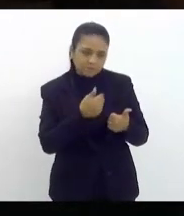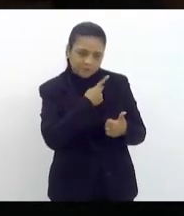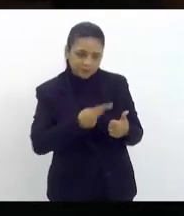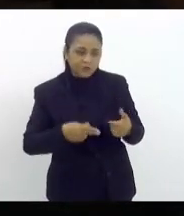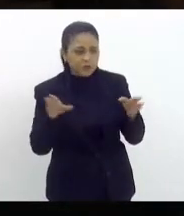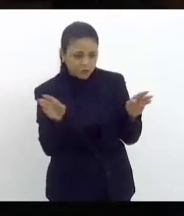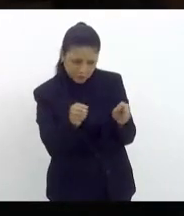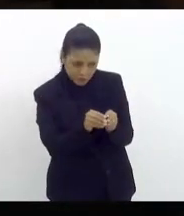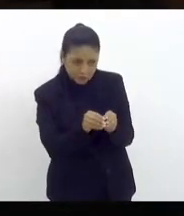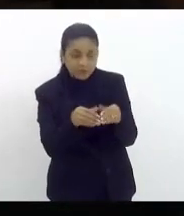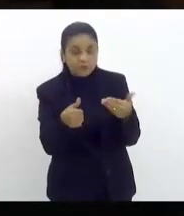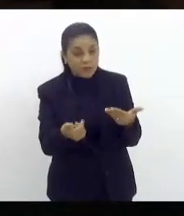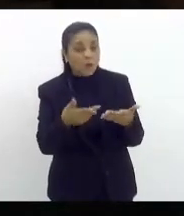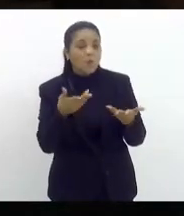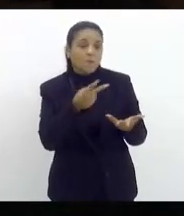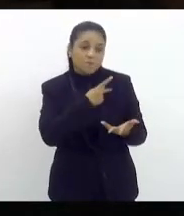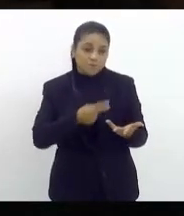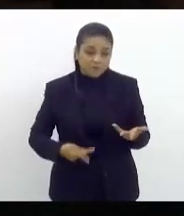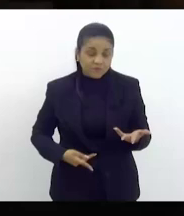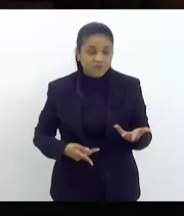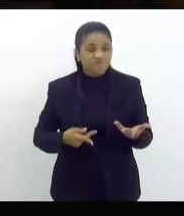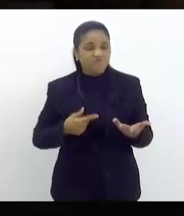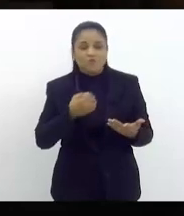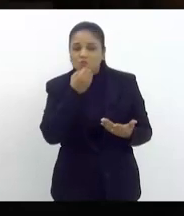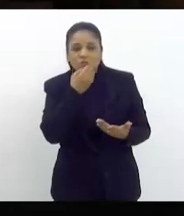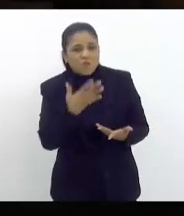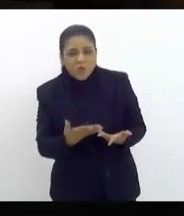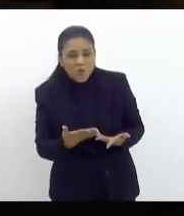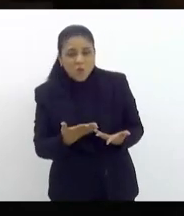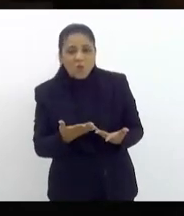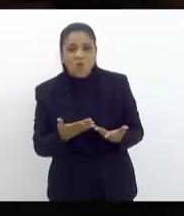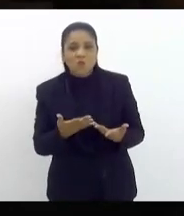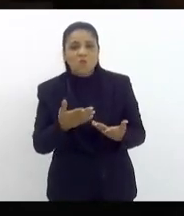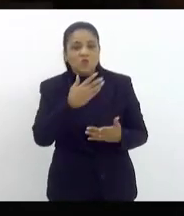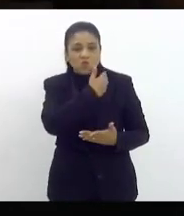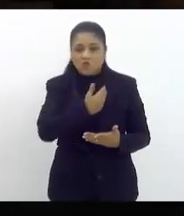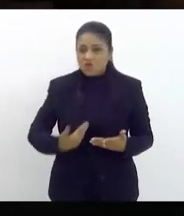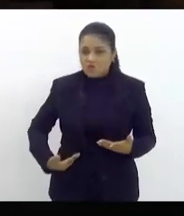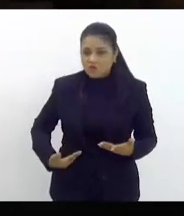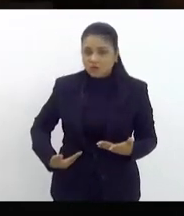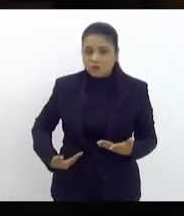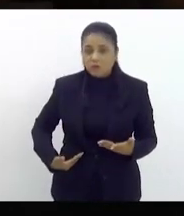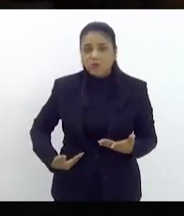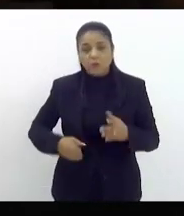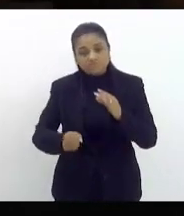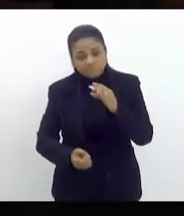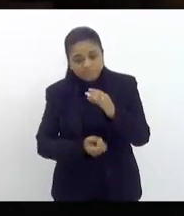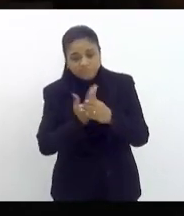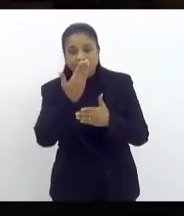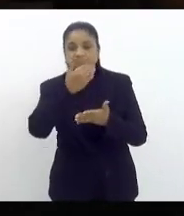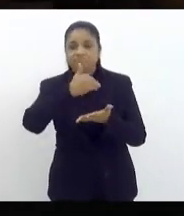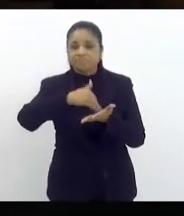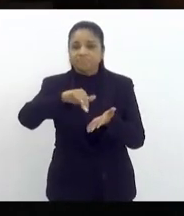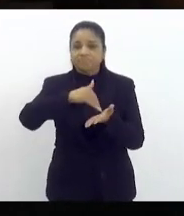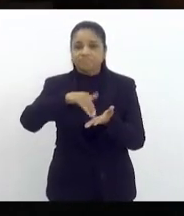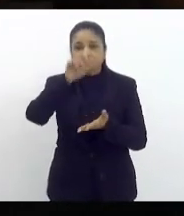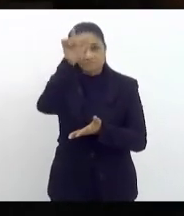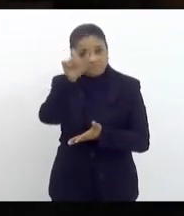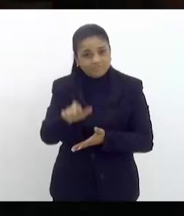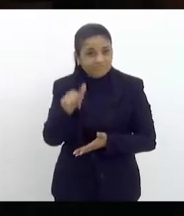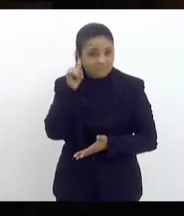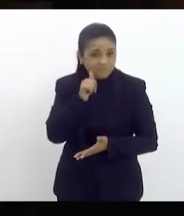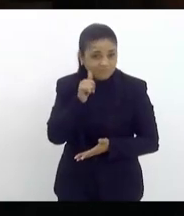senhor presidente, não é viável, não é satisfatório que o governador crie uma secretaria de mulheres